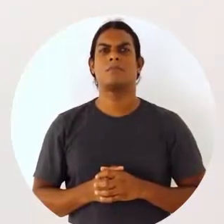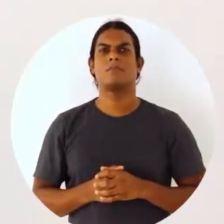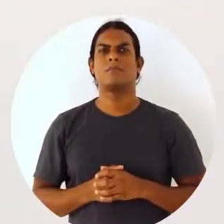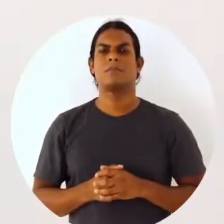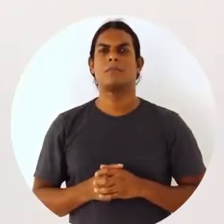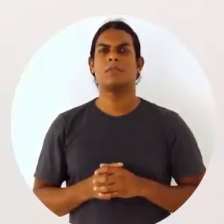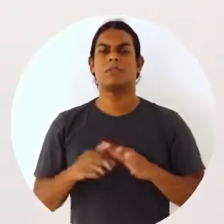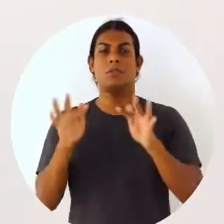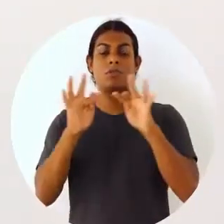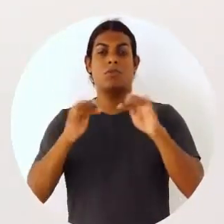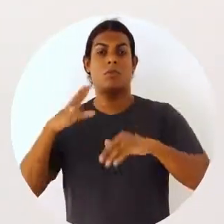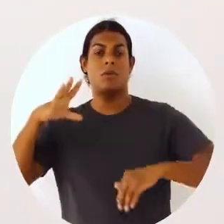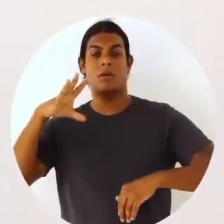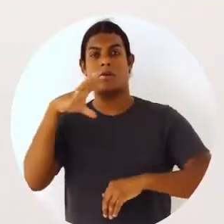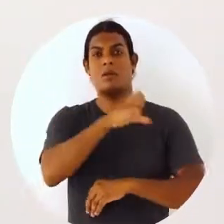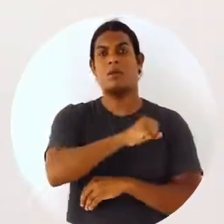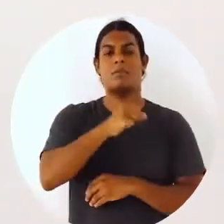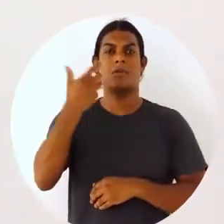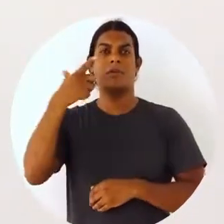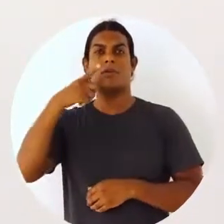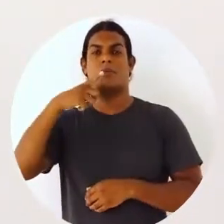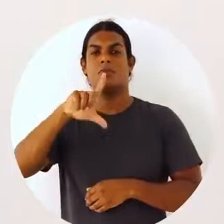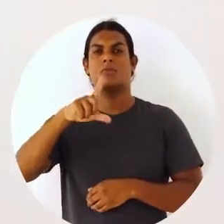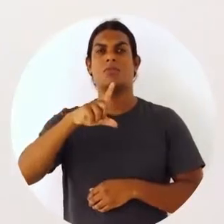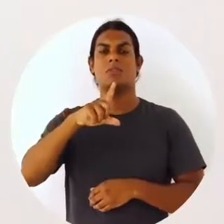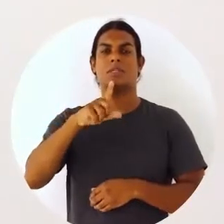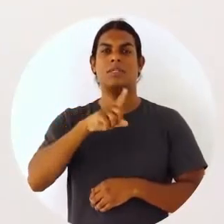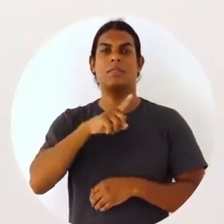e eficiente, eu vou conseguir ter um grupo maior